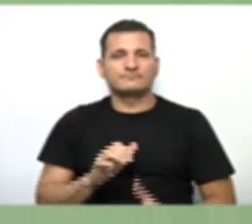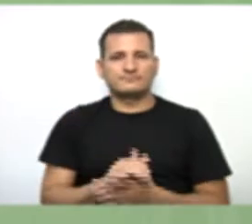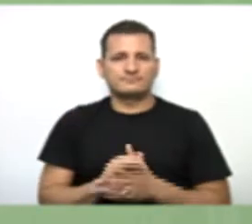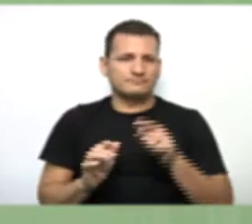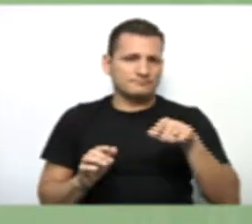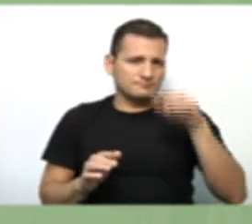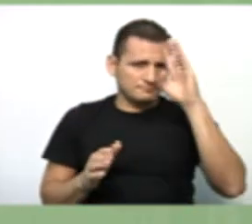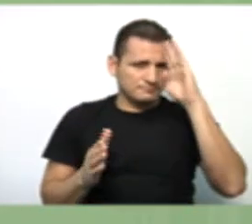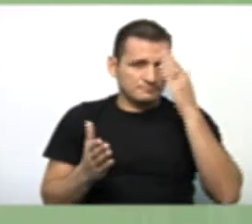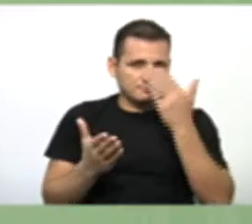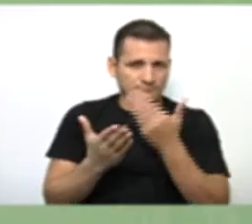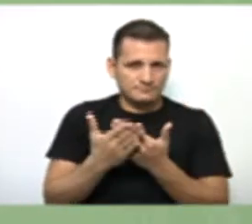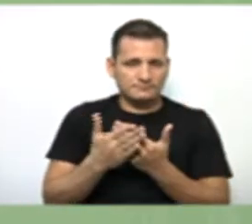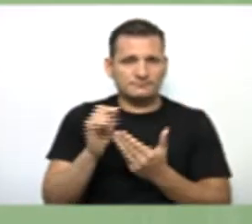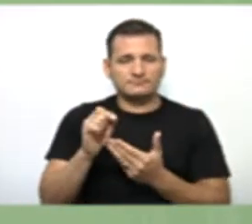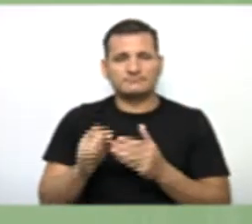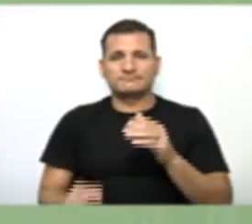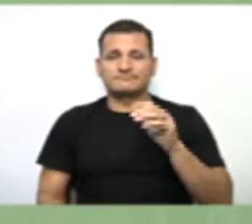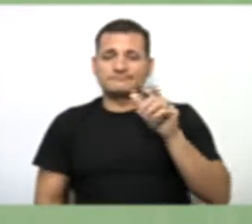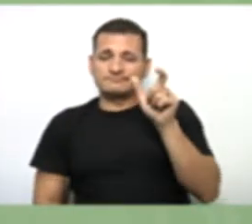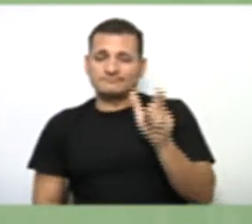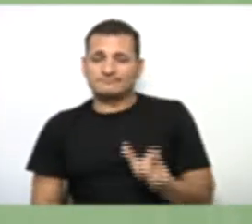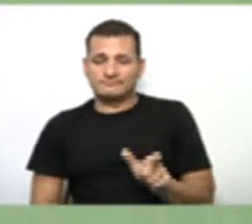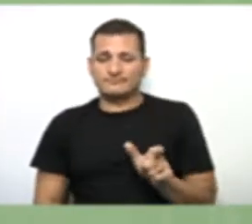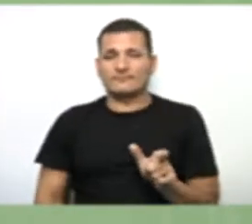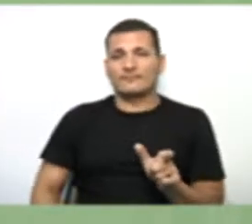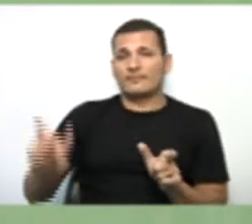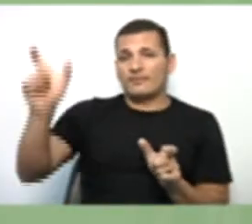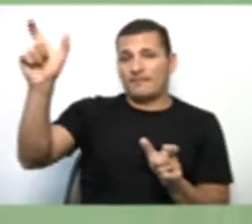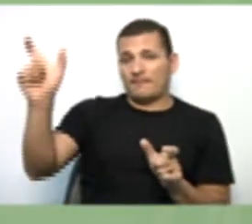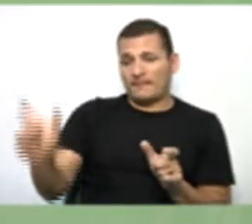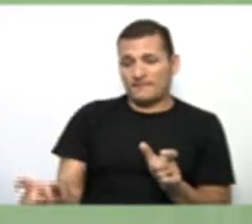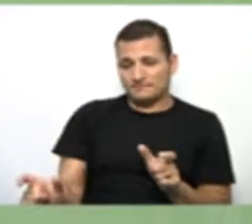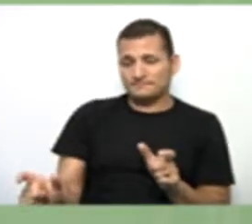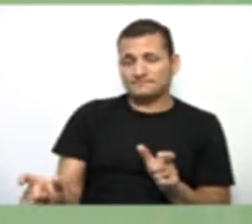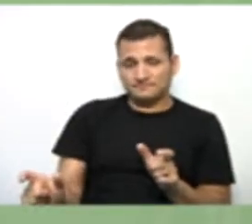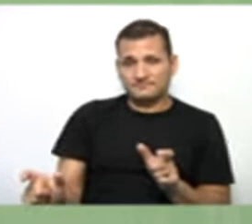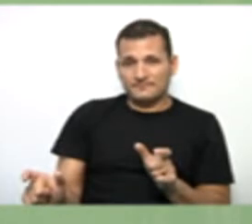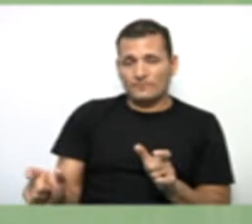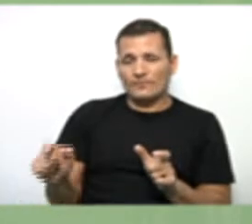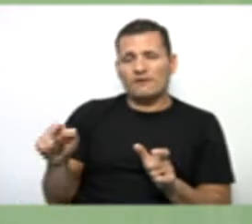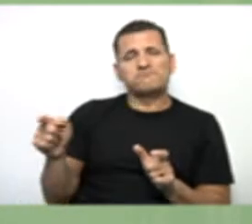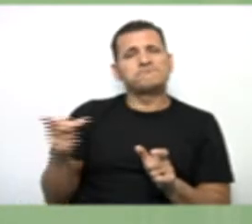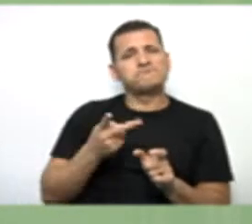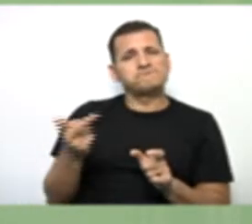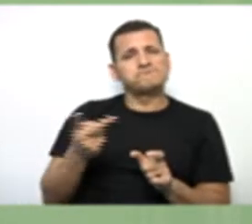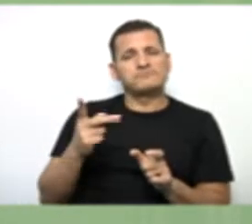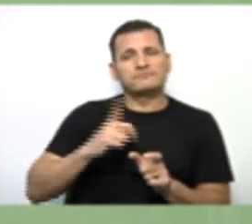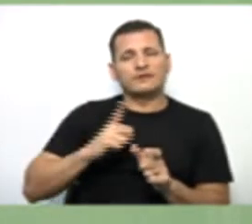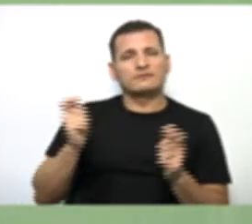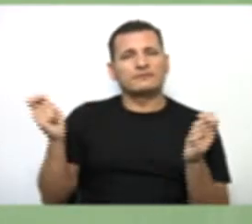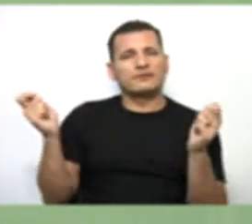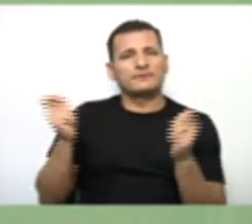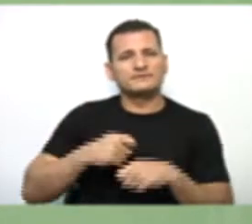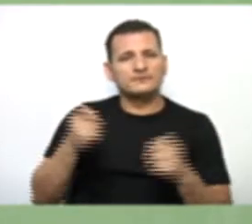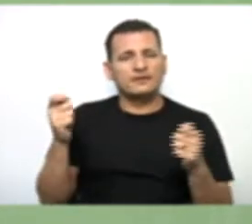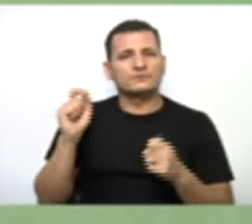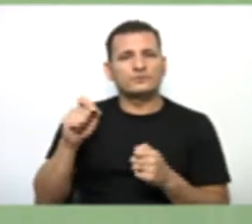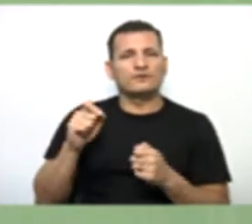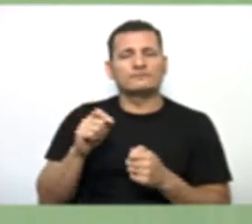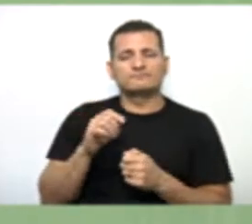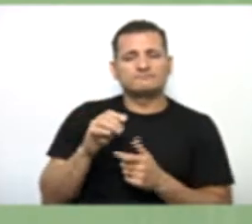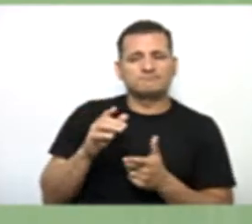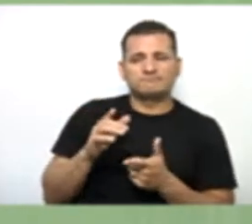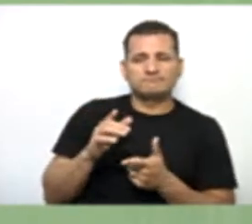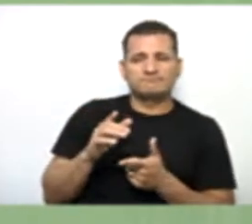Baseia-se na crença de que um indivíduo A, de que o outro indivíduo B tem capacidade de conhecer, né, de conceder recompensas